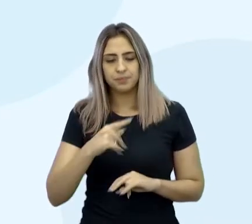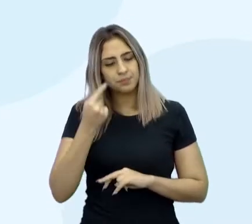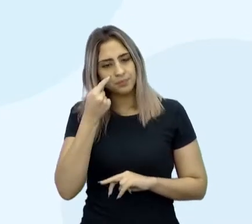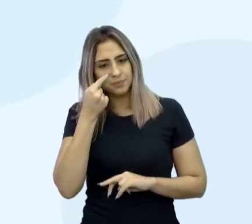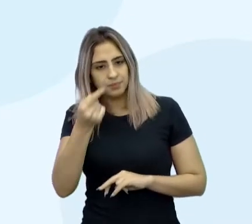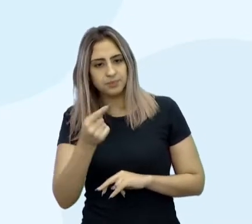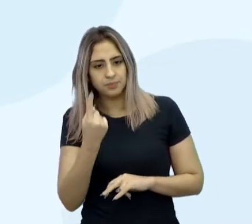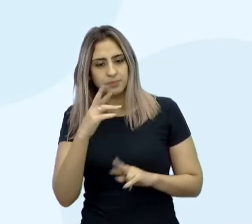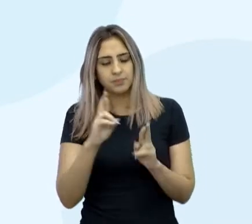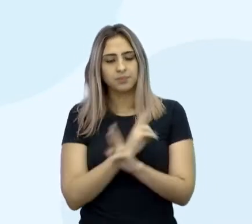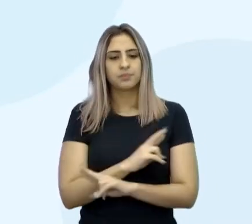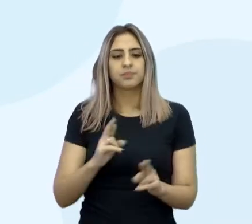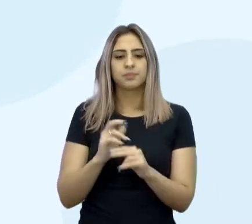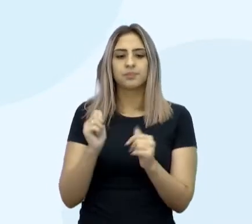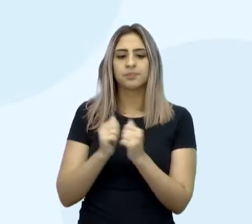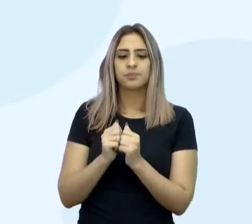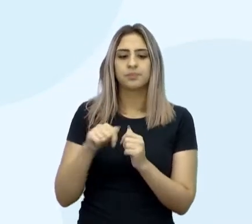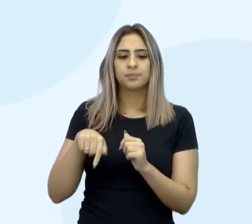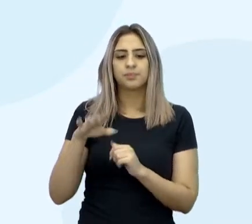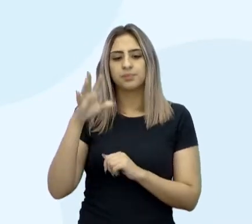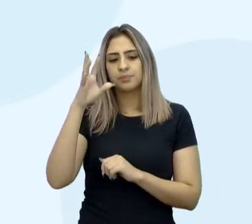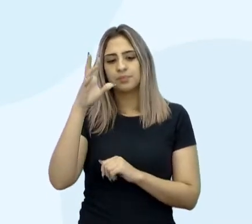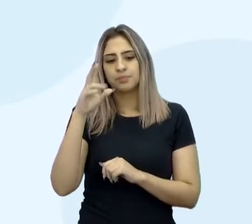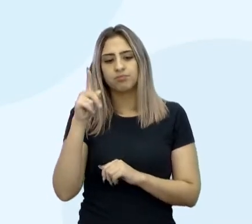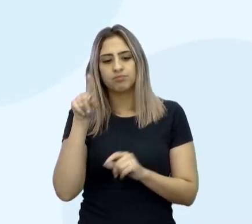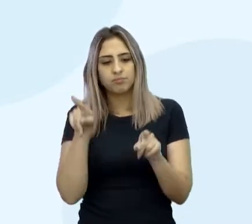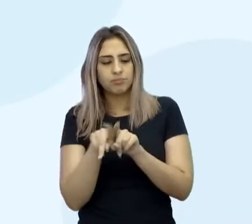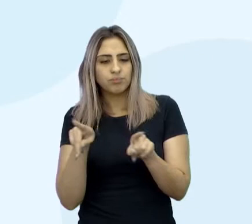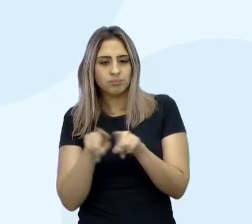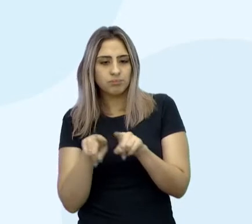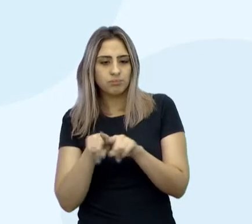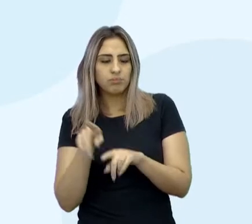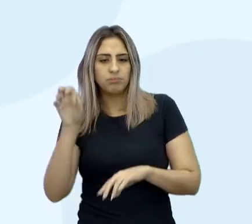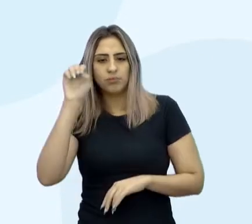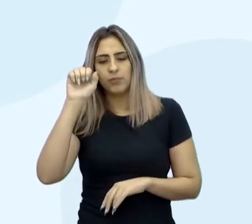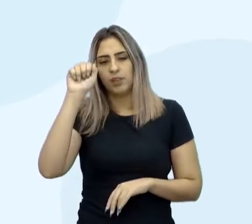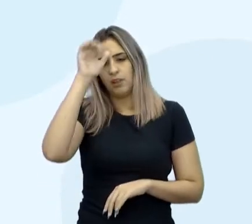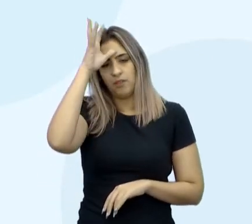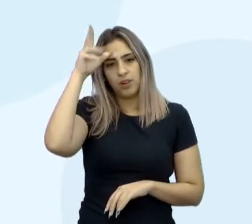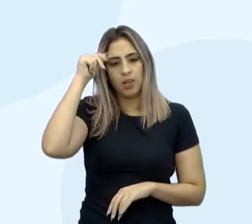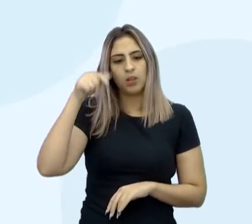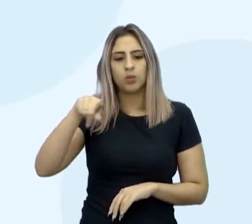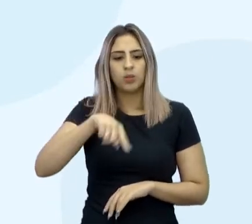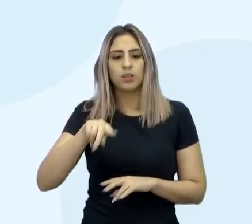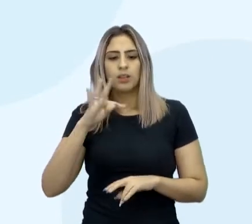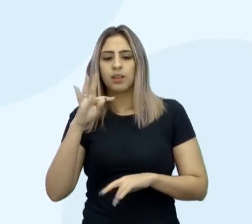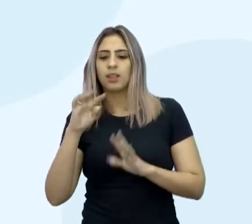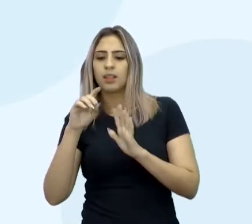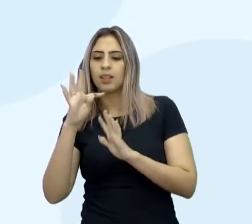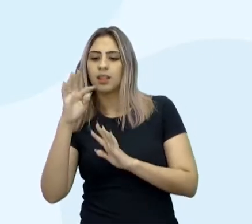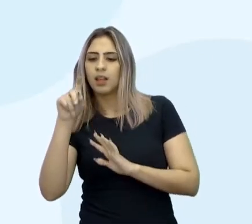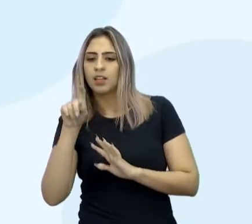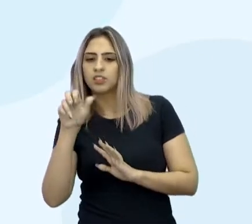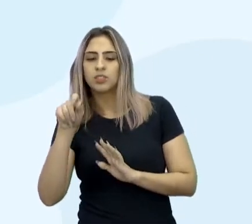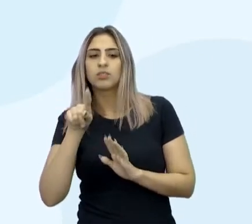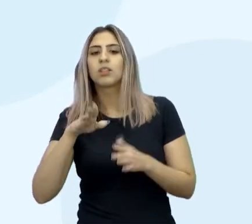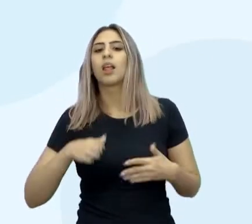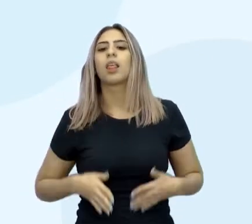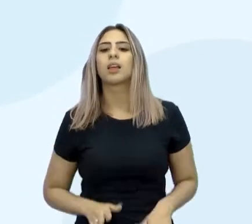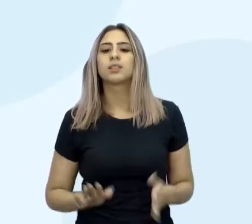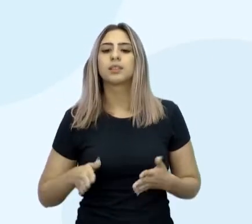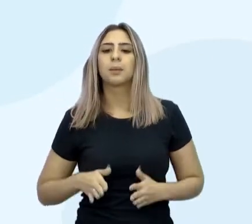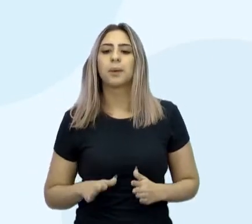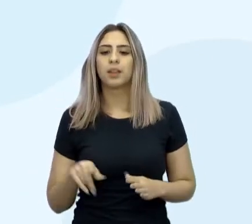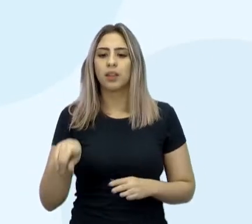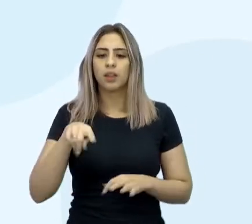já uma relação com o continente africano, ó lá, que tem as maiores taxas de nascimento, né?